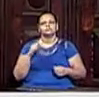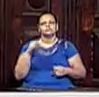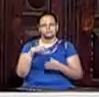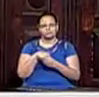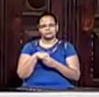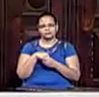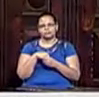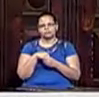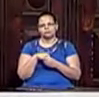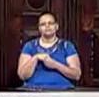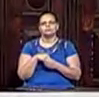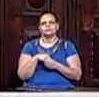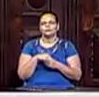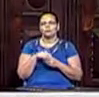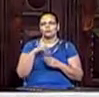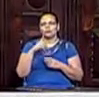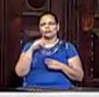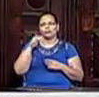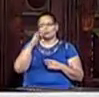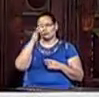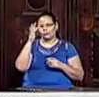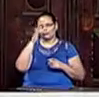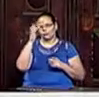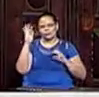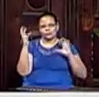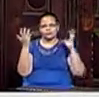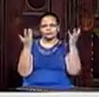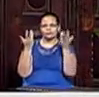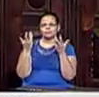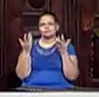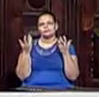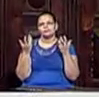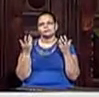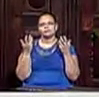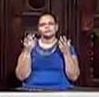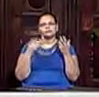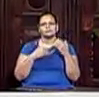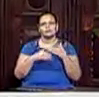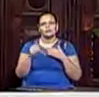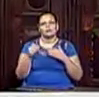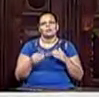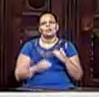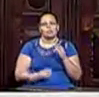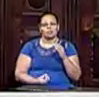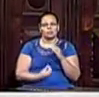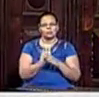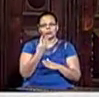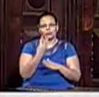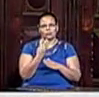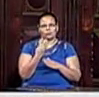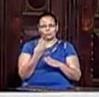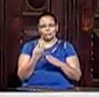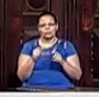dentro da floresta densa. E aí nasceu a aldeia.